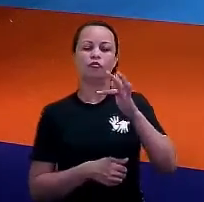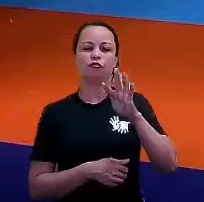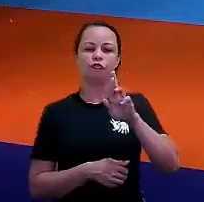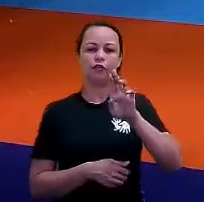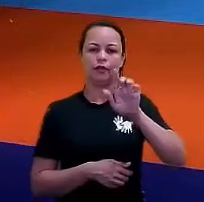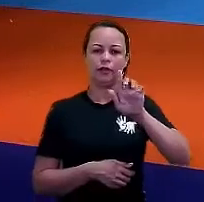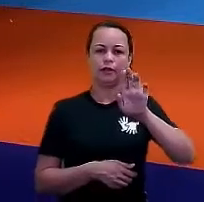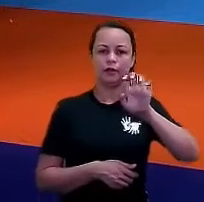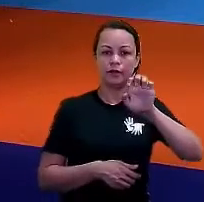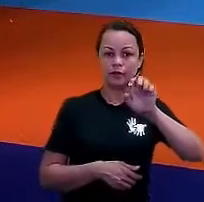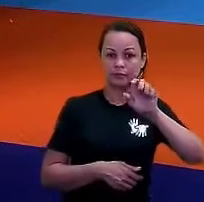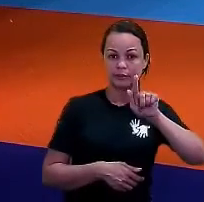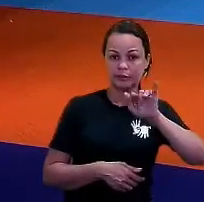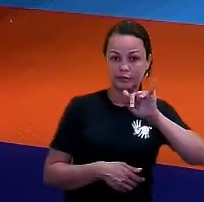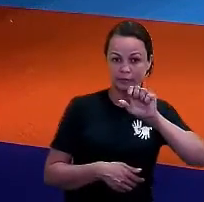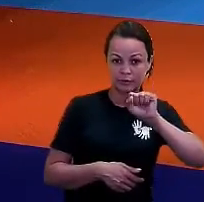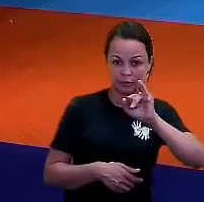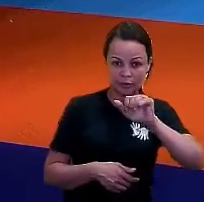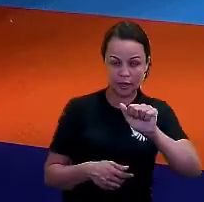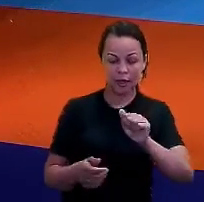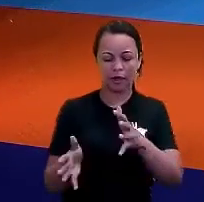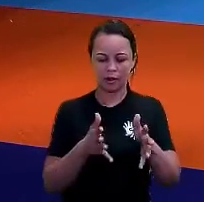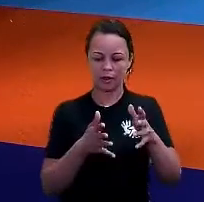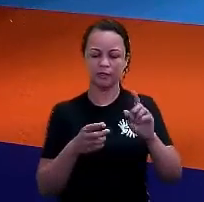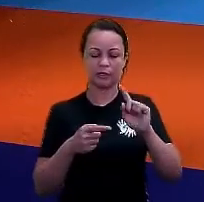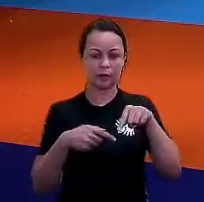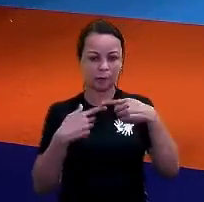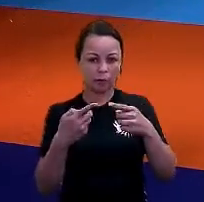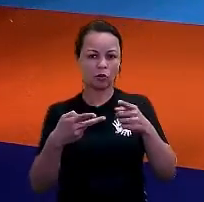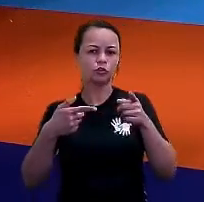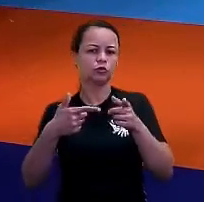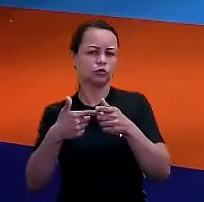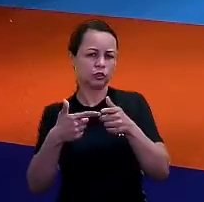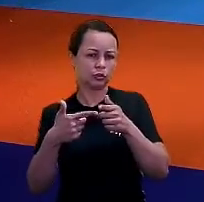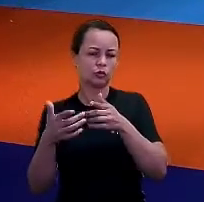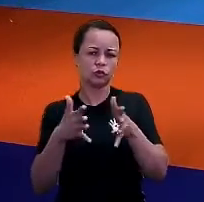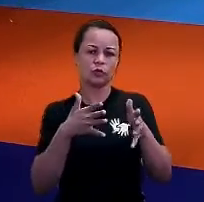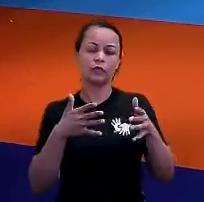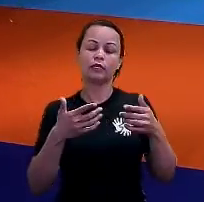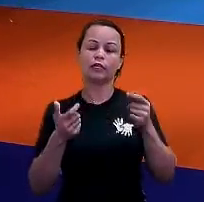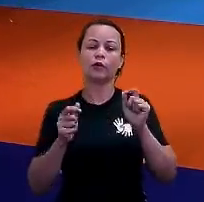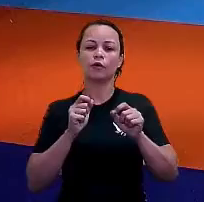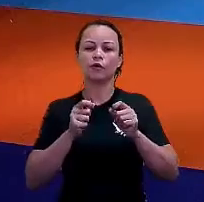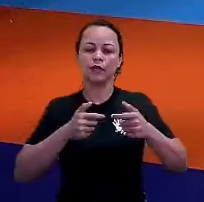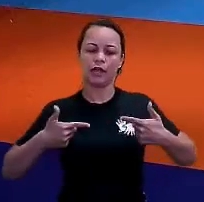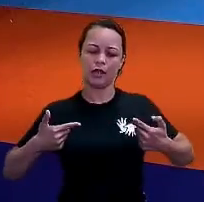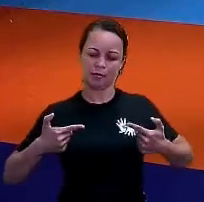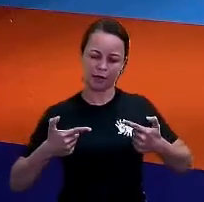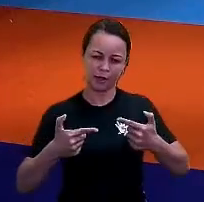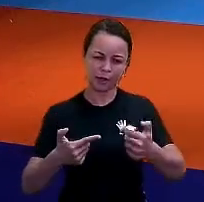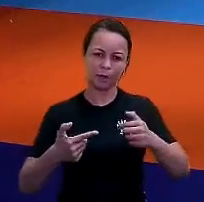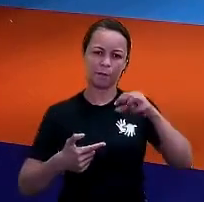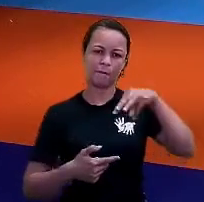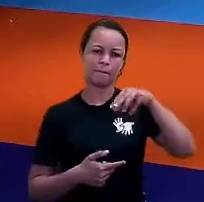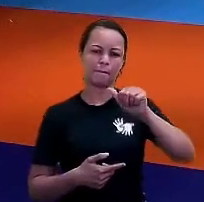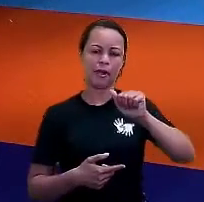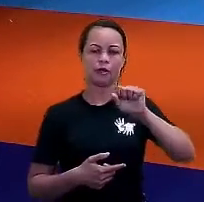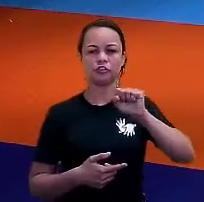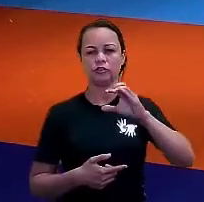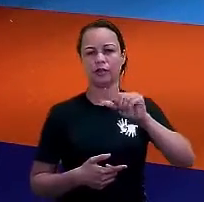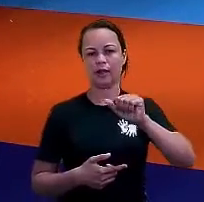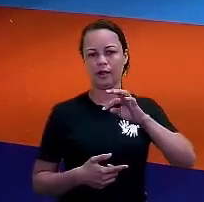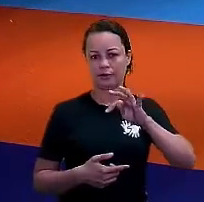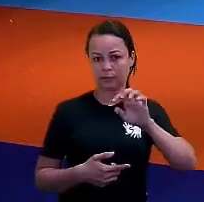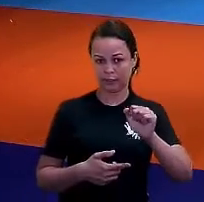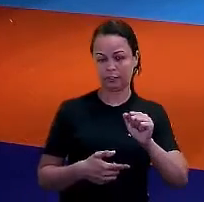1712. Aí, nesse período, a gente já se envolve num outro movimento, que é a Guerra dos Mascates. Já vamos ter destaque,